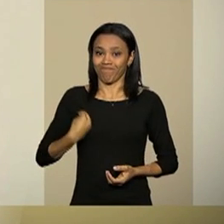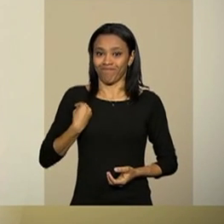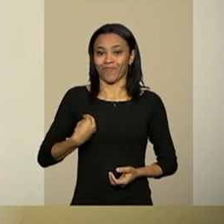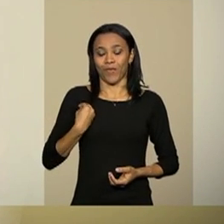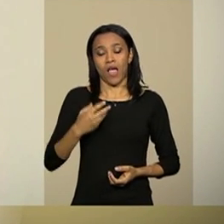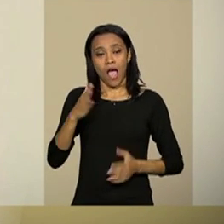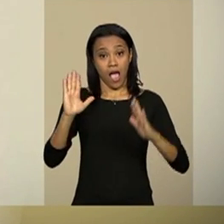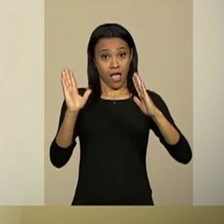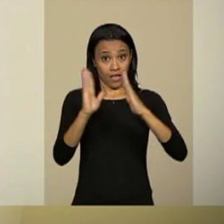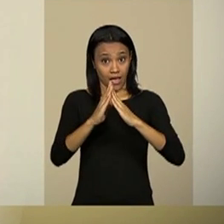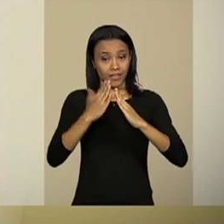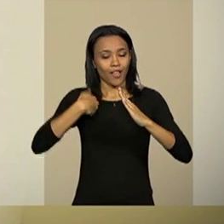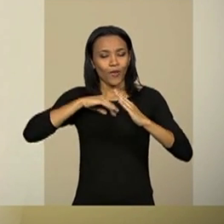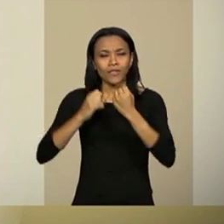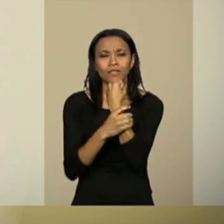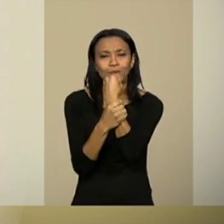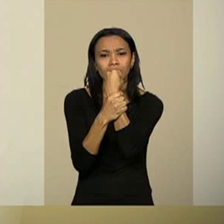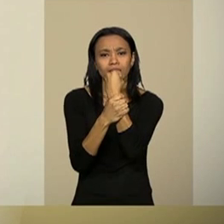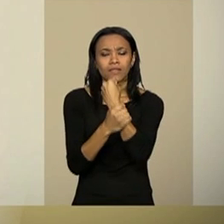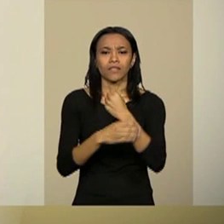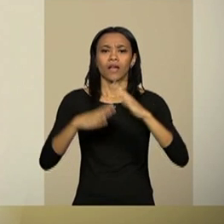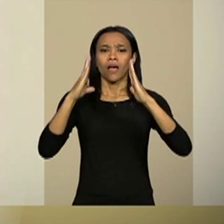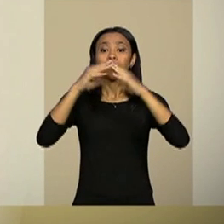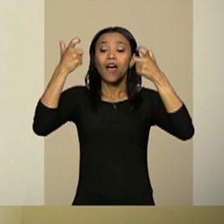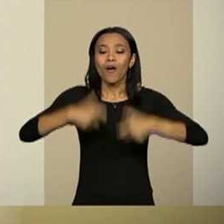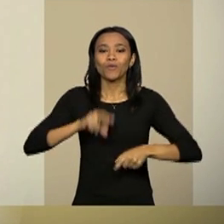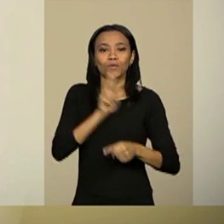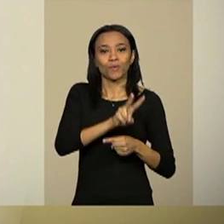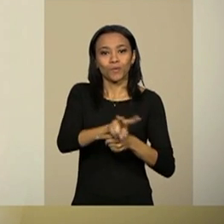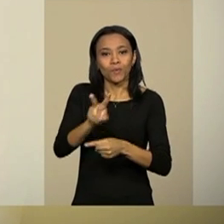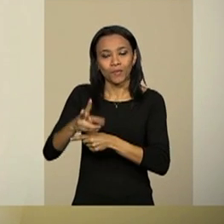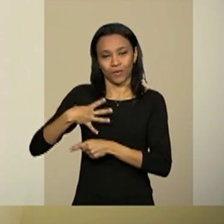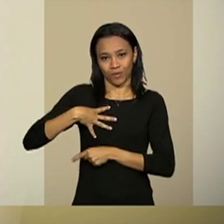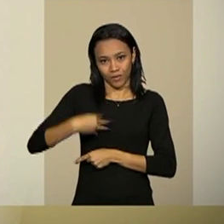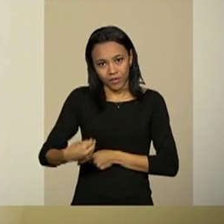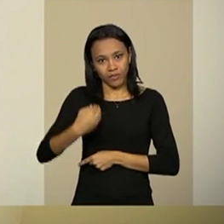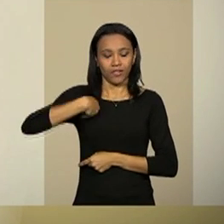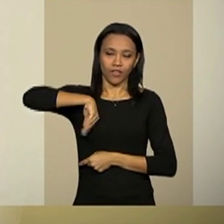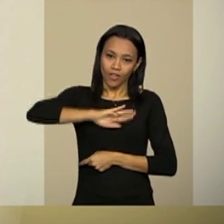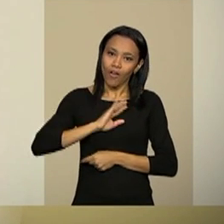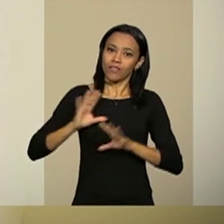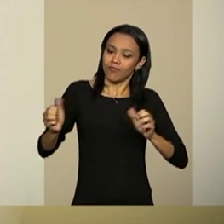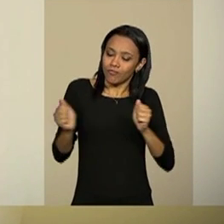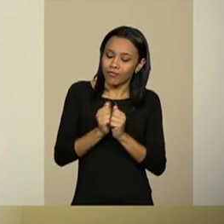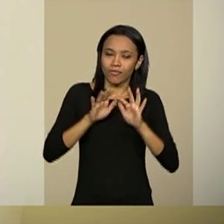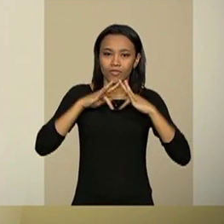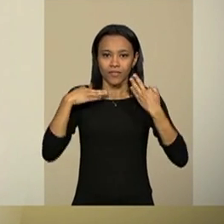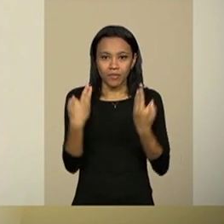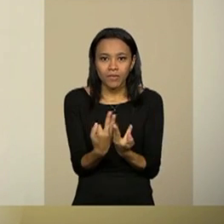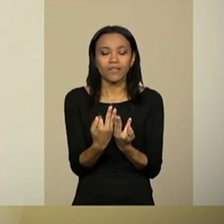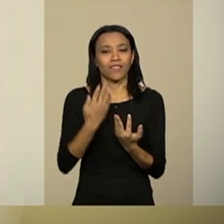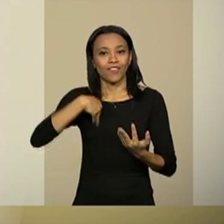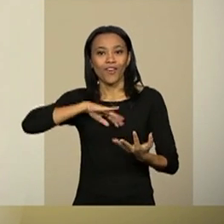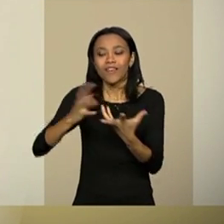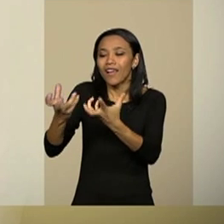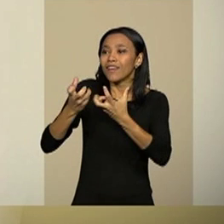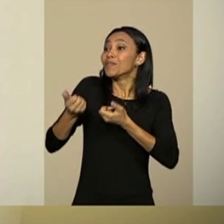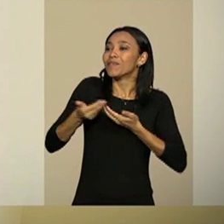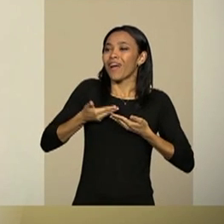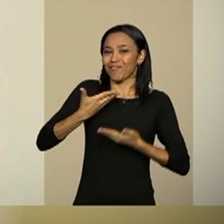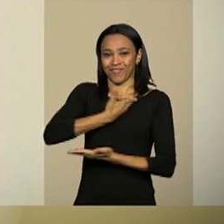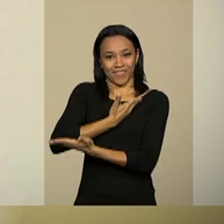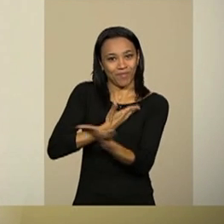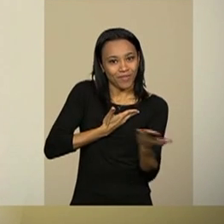sabe é nossa segurança é o lugar onde a gente cria os filhos onde a gente mora com a família onde a gente recebe os amigos